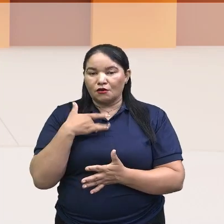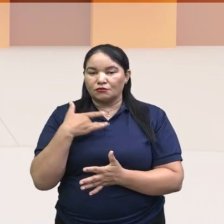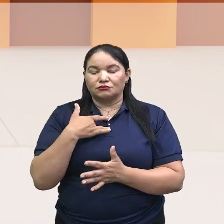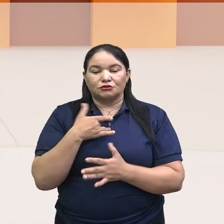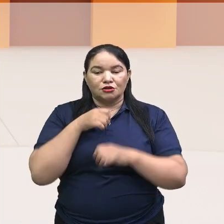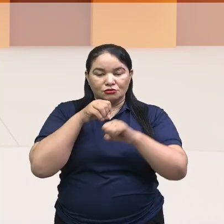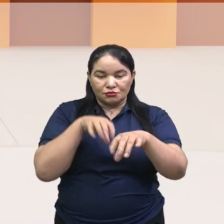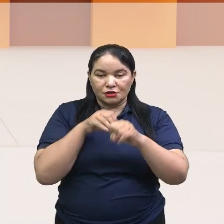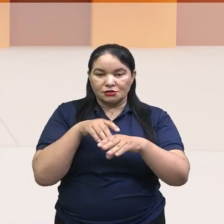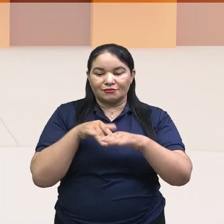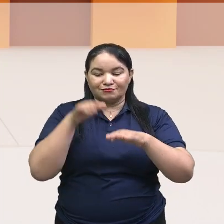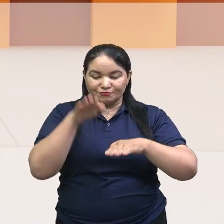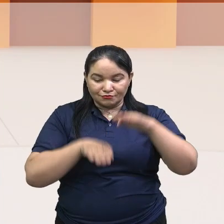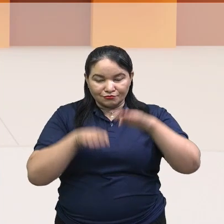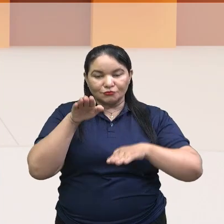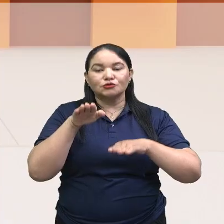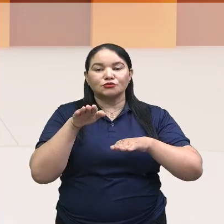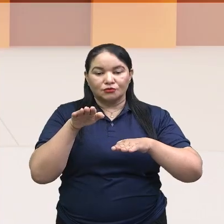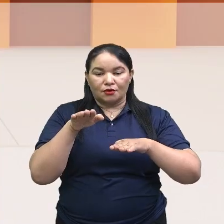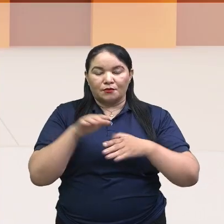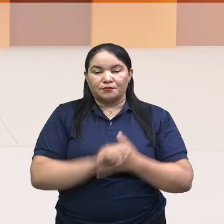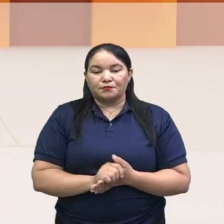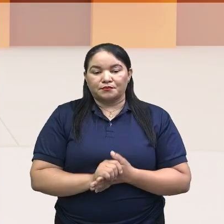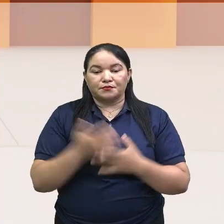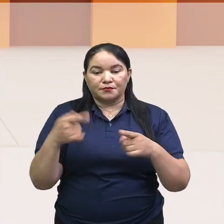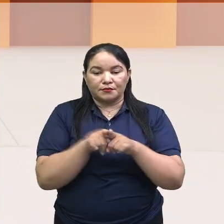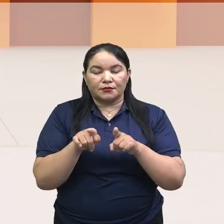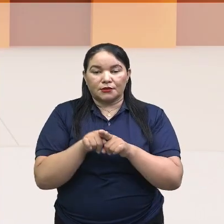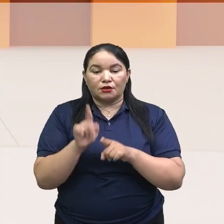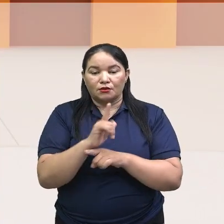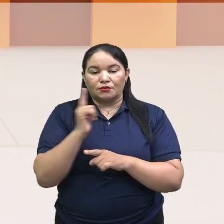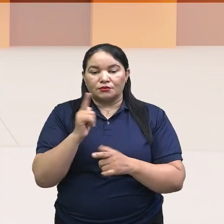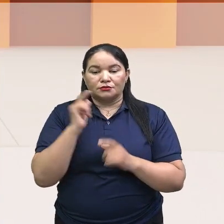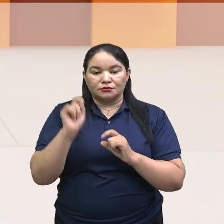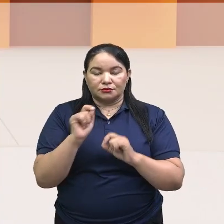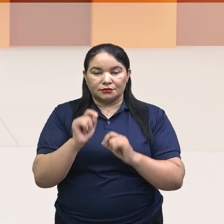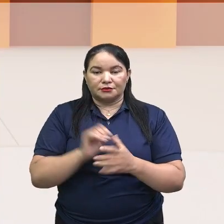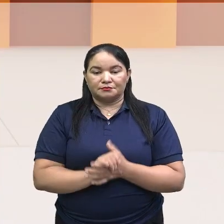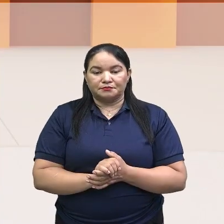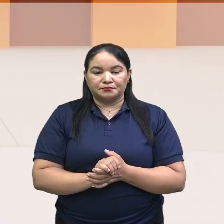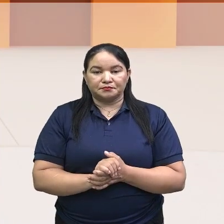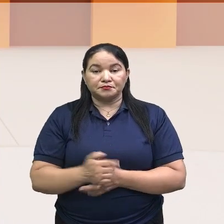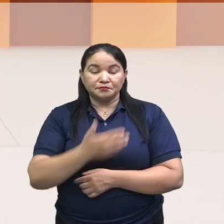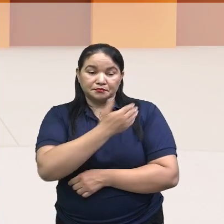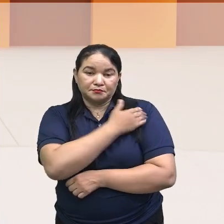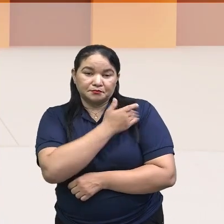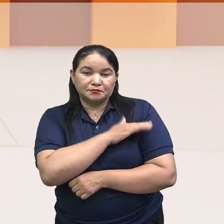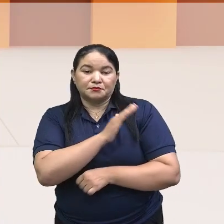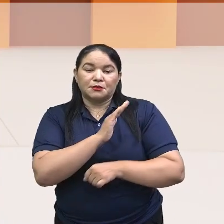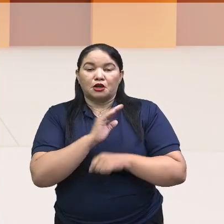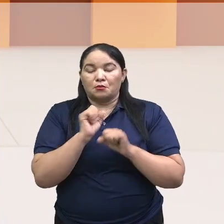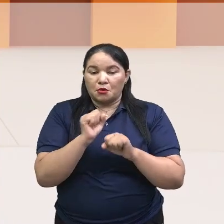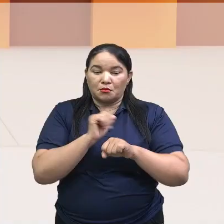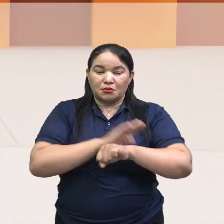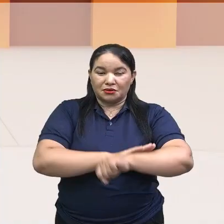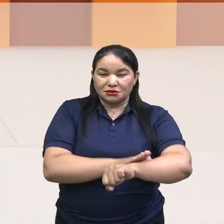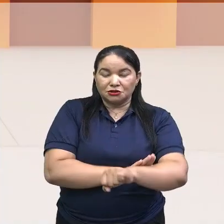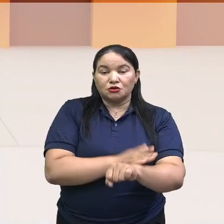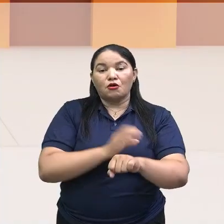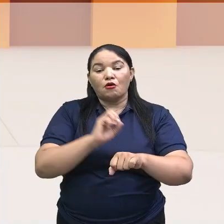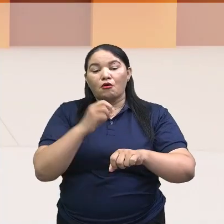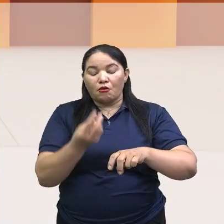né? Muito bem. E depois a discriminação, que pode ser racial, de gênero